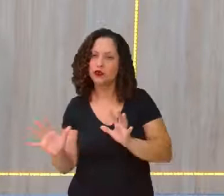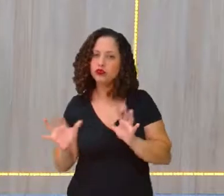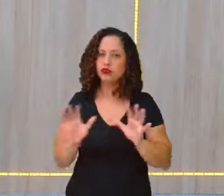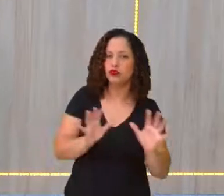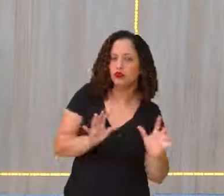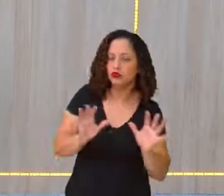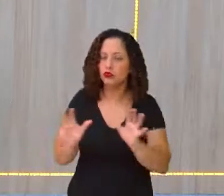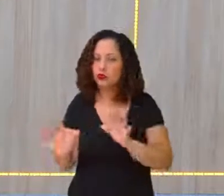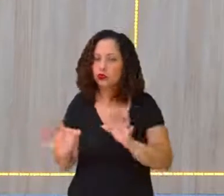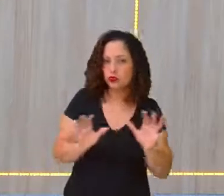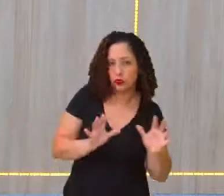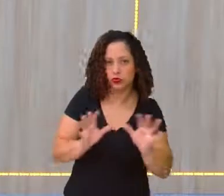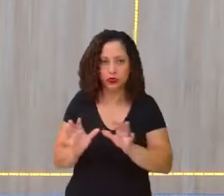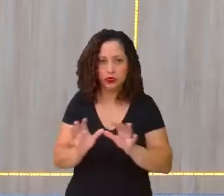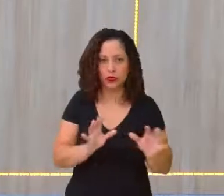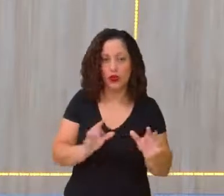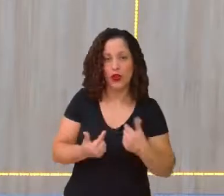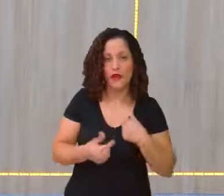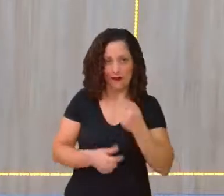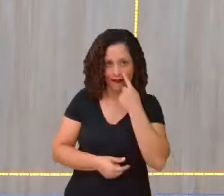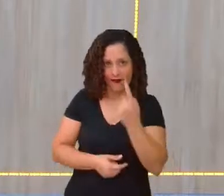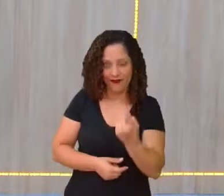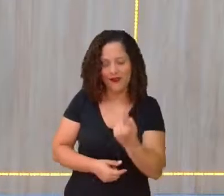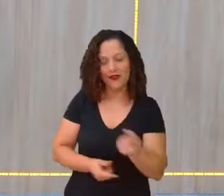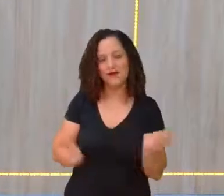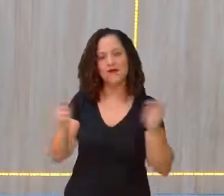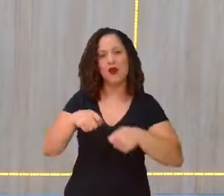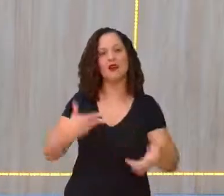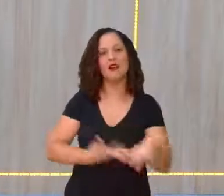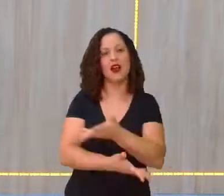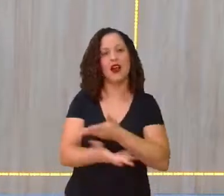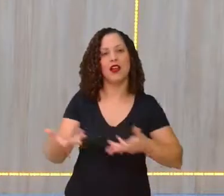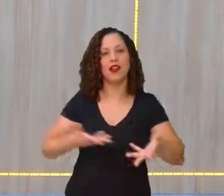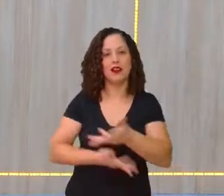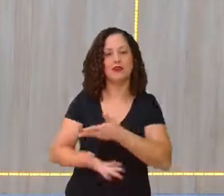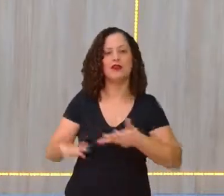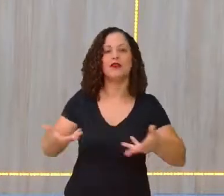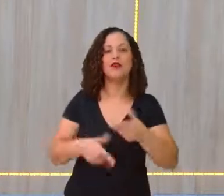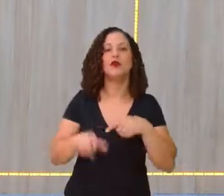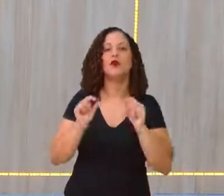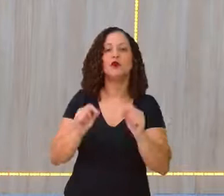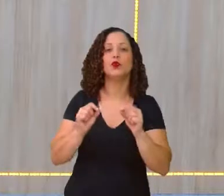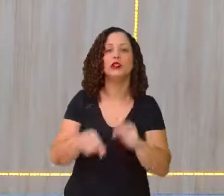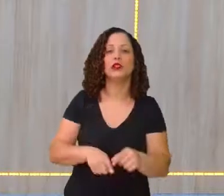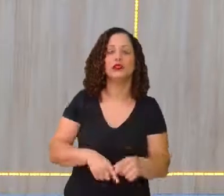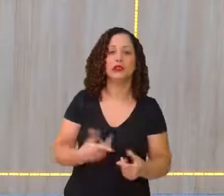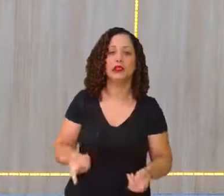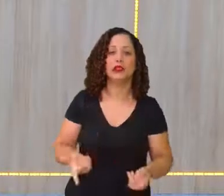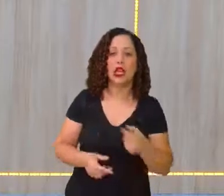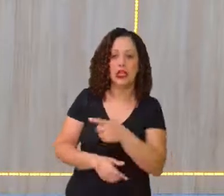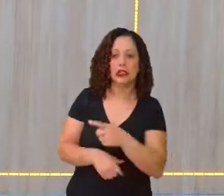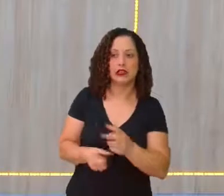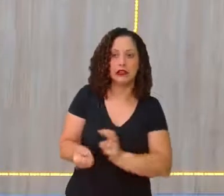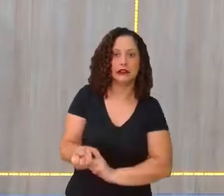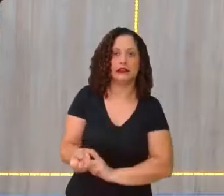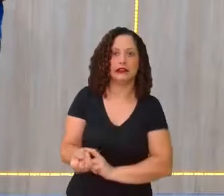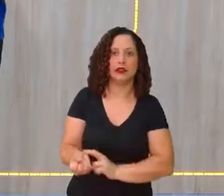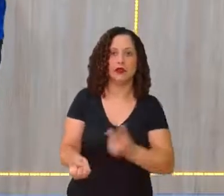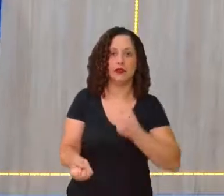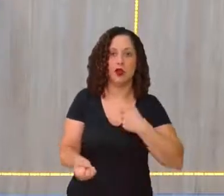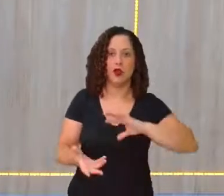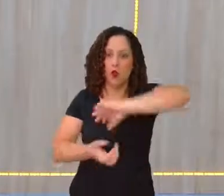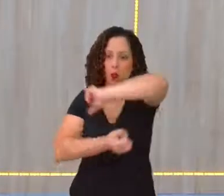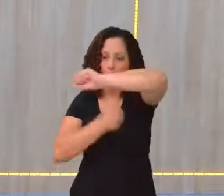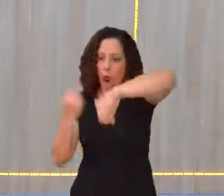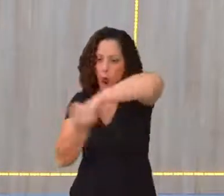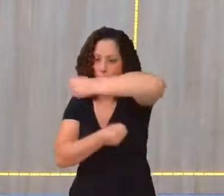meu oponente, eu posso ter essa relação de desequilibrar ele, né, de desestabilizar, para eu poder aplicar